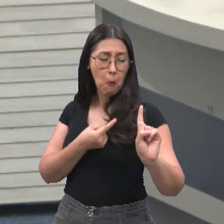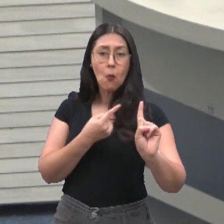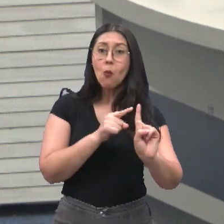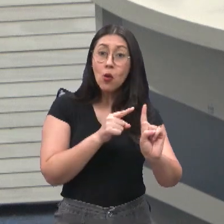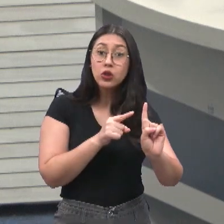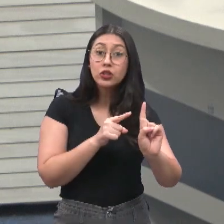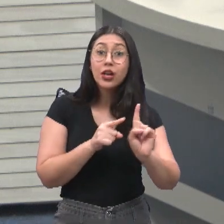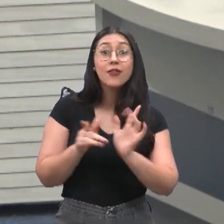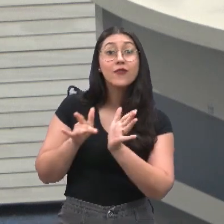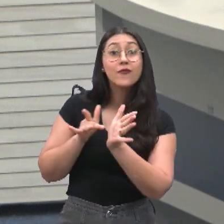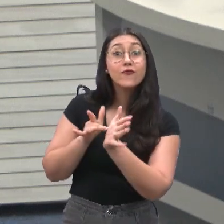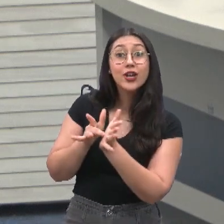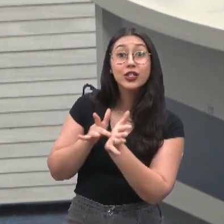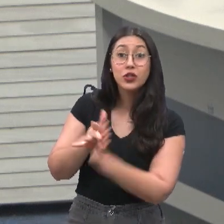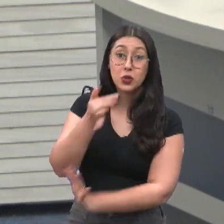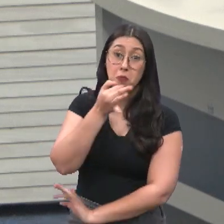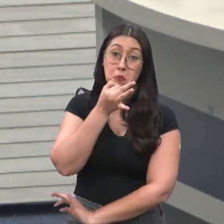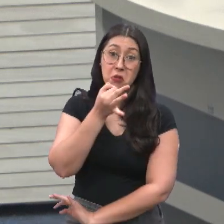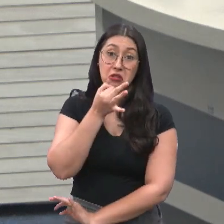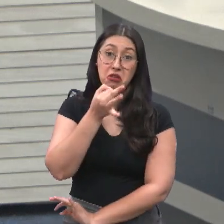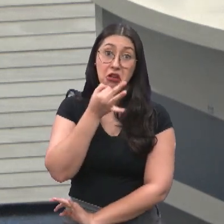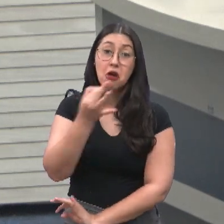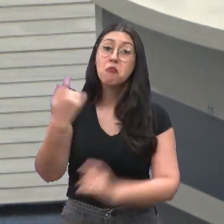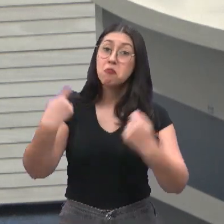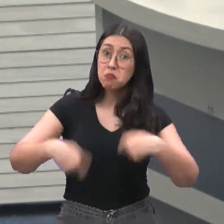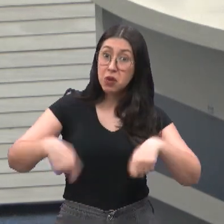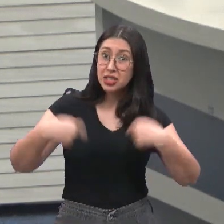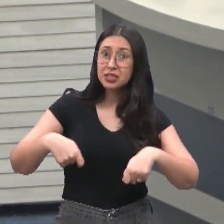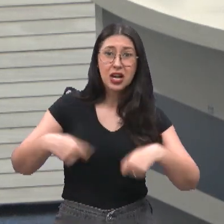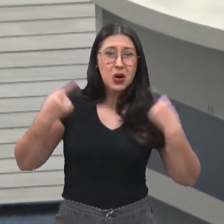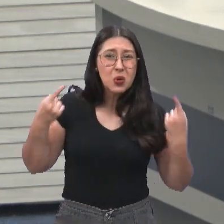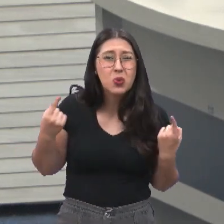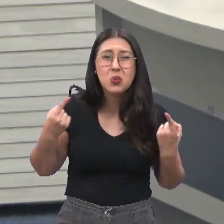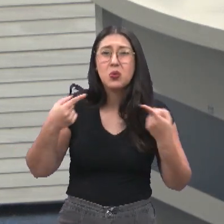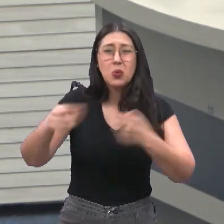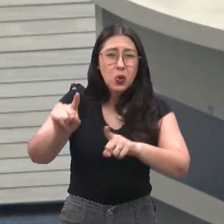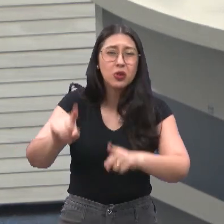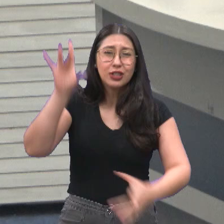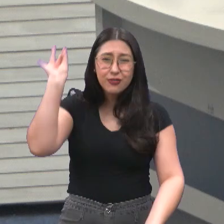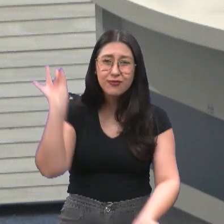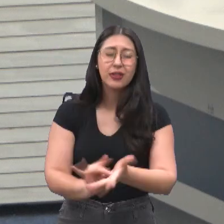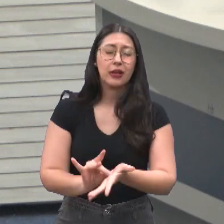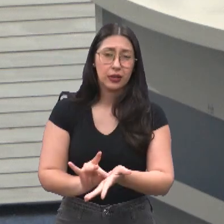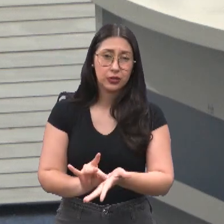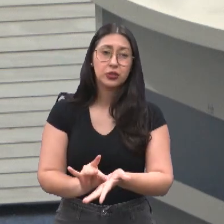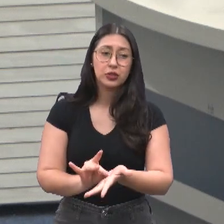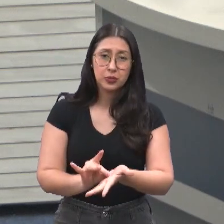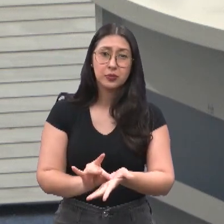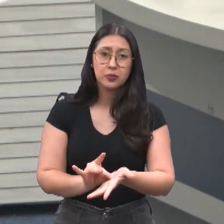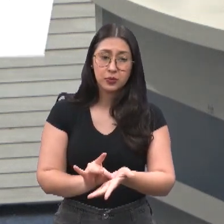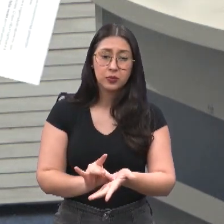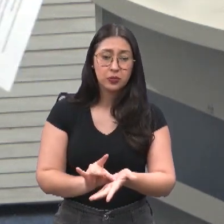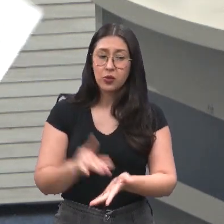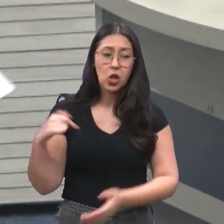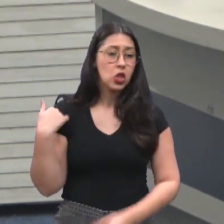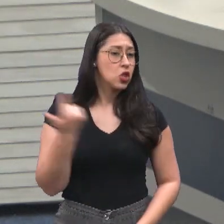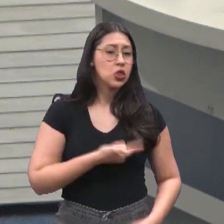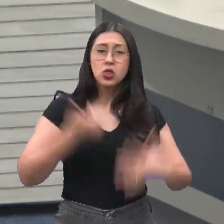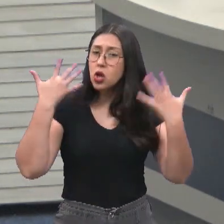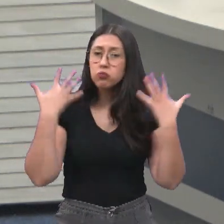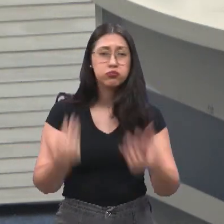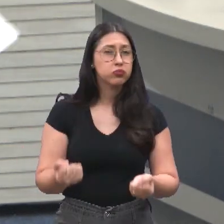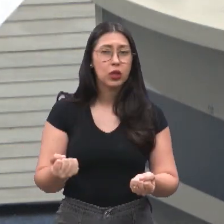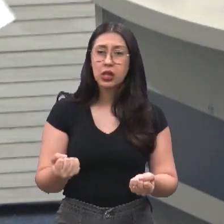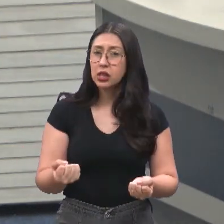de crítica, merecem repúdio total e imediato. Não aceitaremos